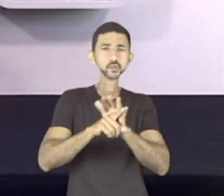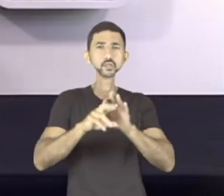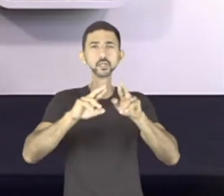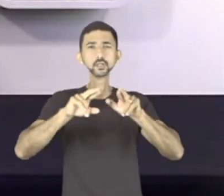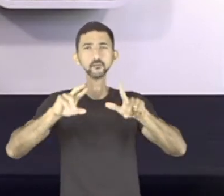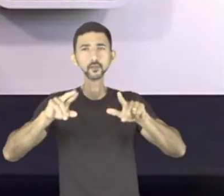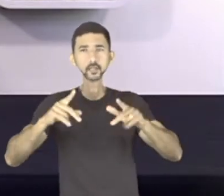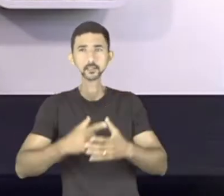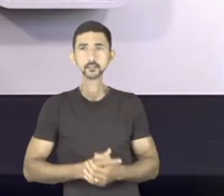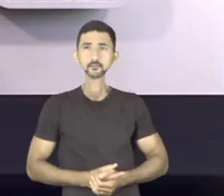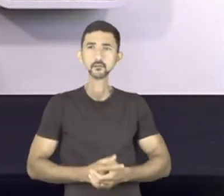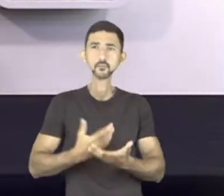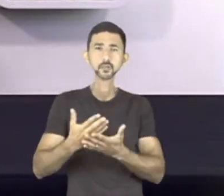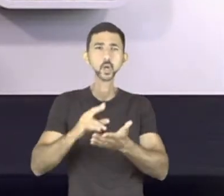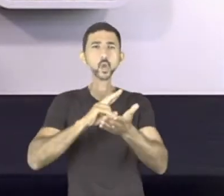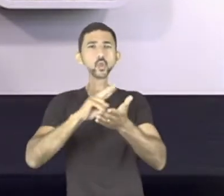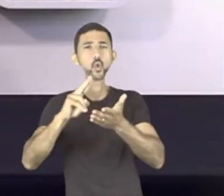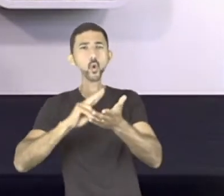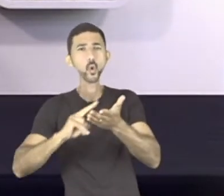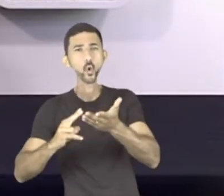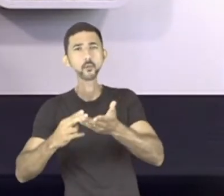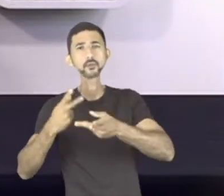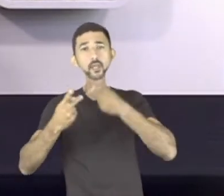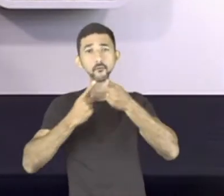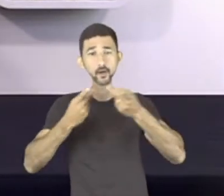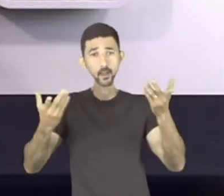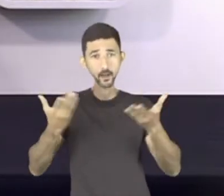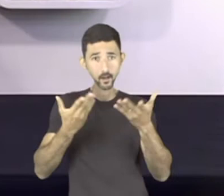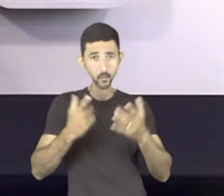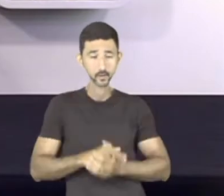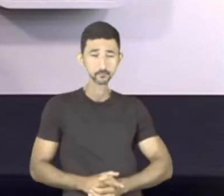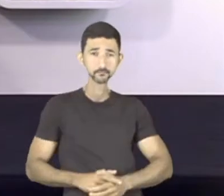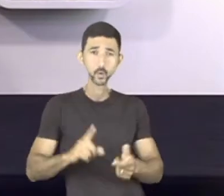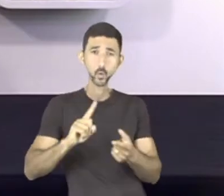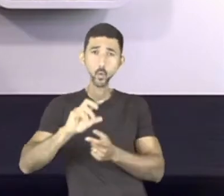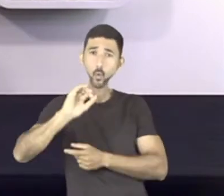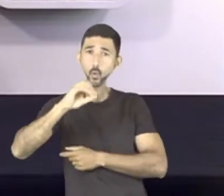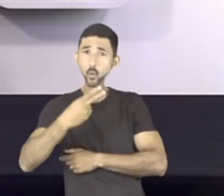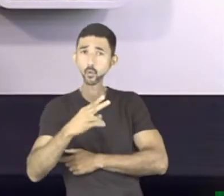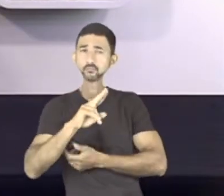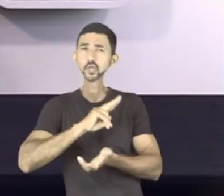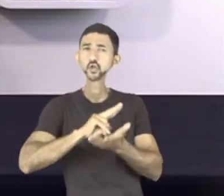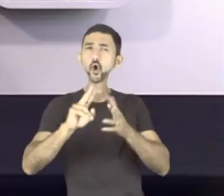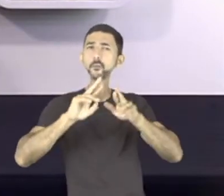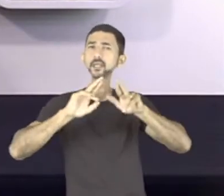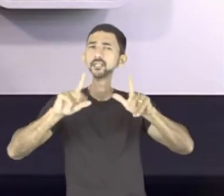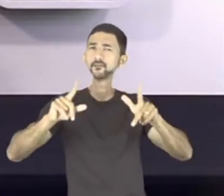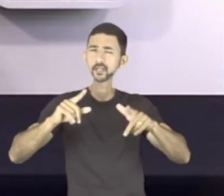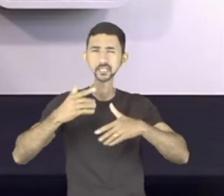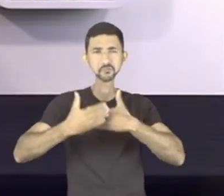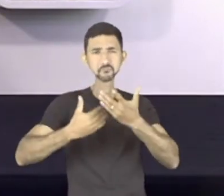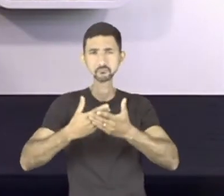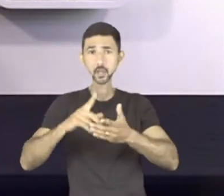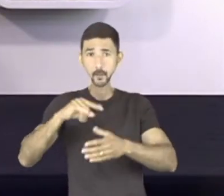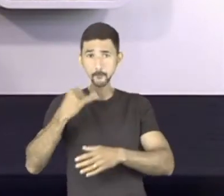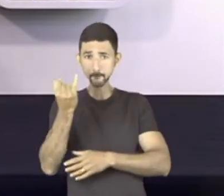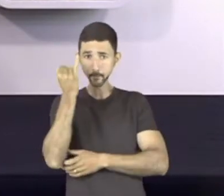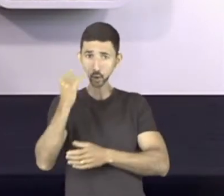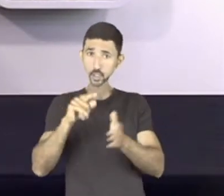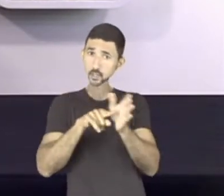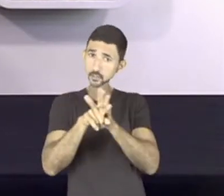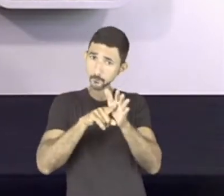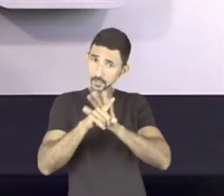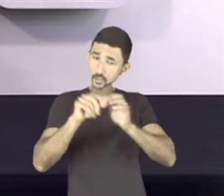diferentes, então podem aparecer nomes que eu citei agora, ou nomes diferentes, tá? Então, o que importa é que você tenha feito a